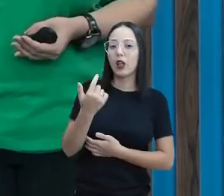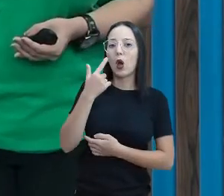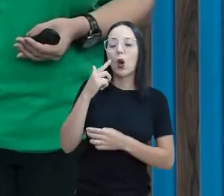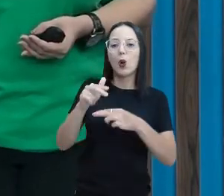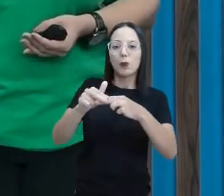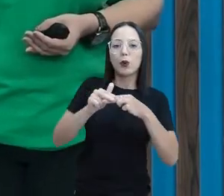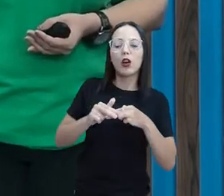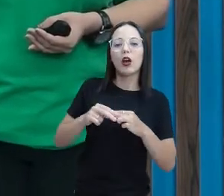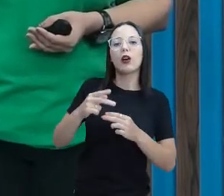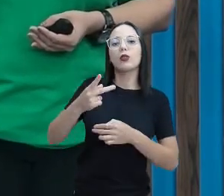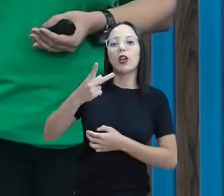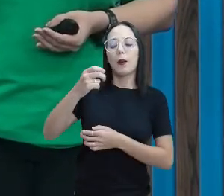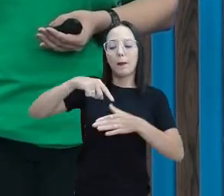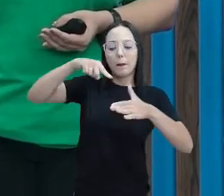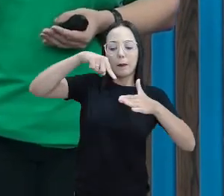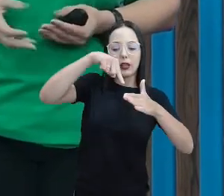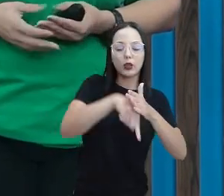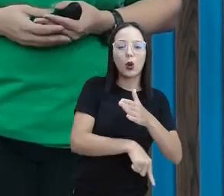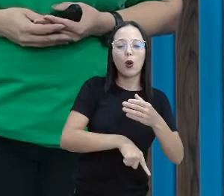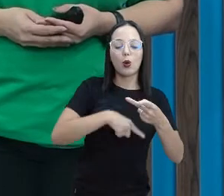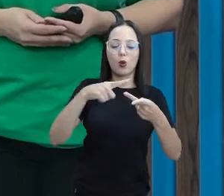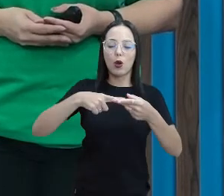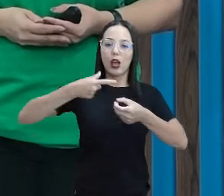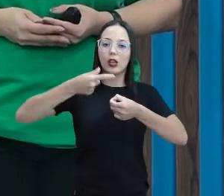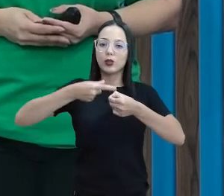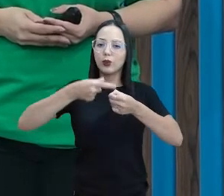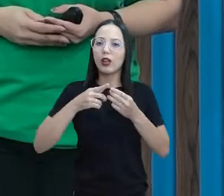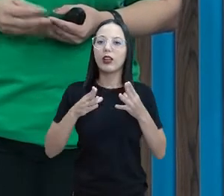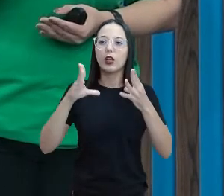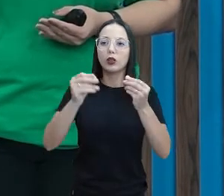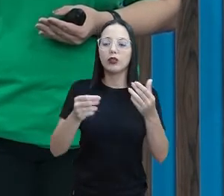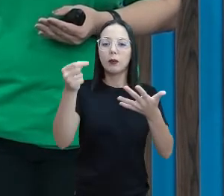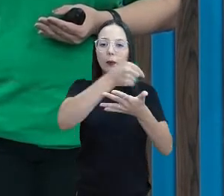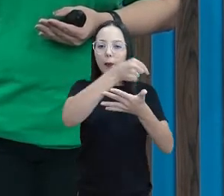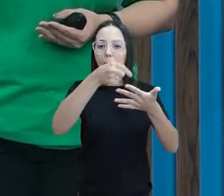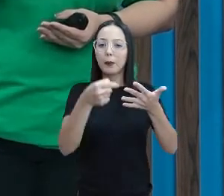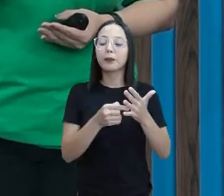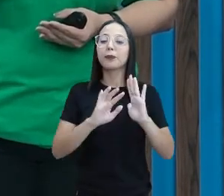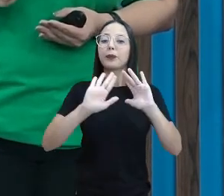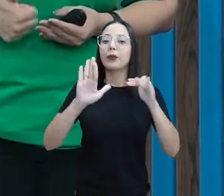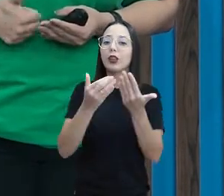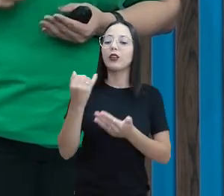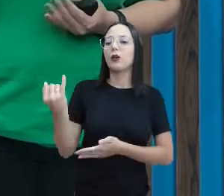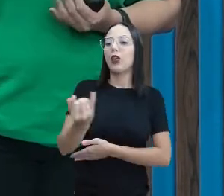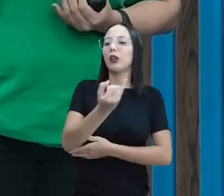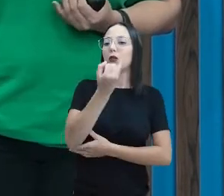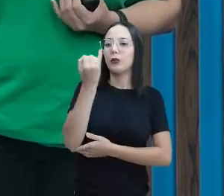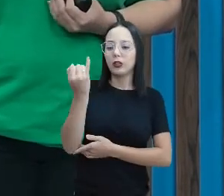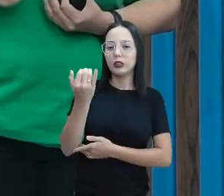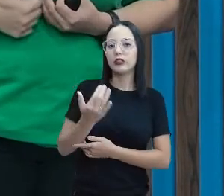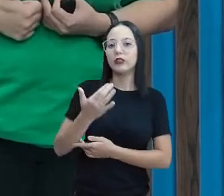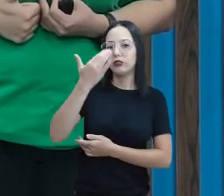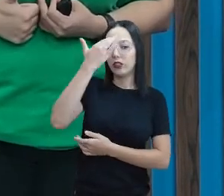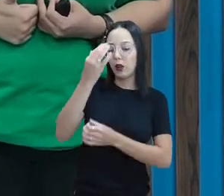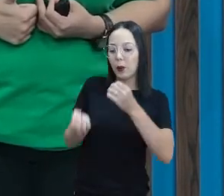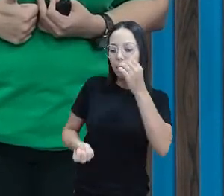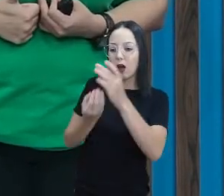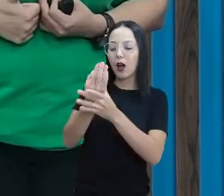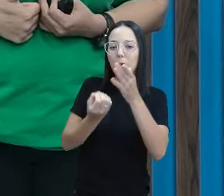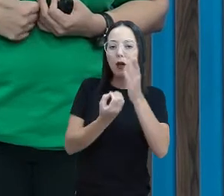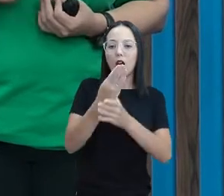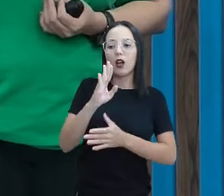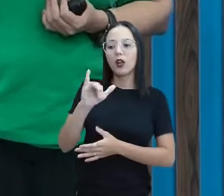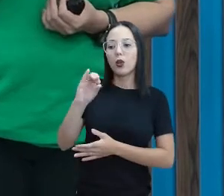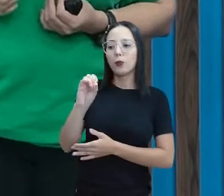aí do petróleo, né, a gasolina, o diesel e tudo mais. Então, é importante essa produção de